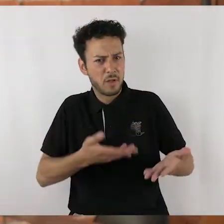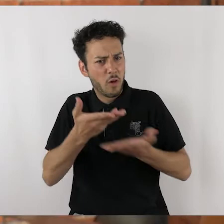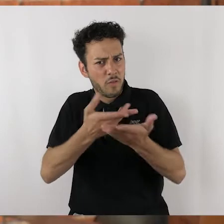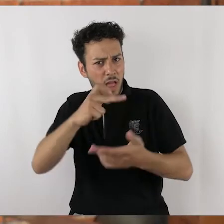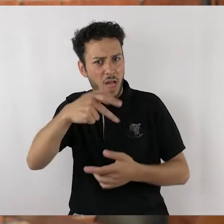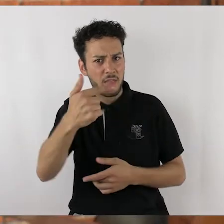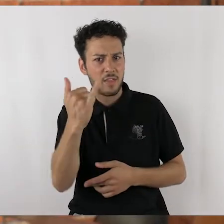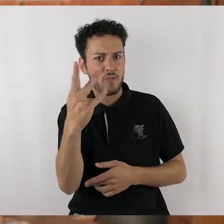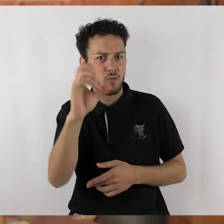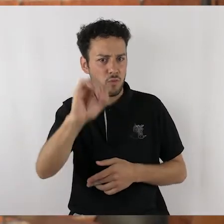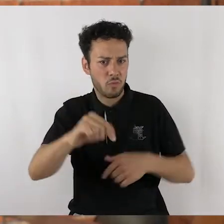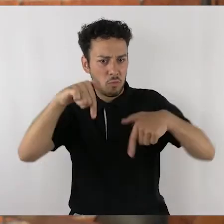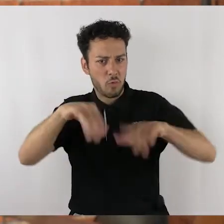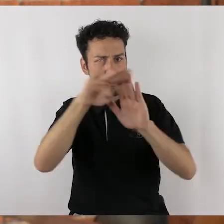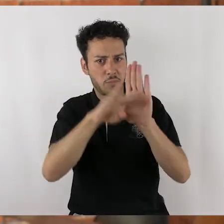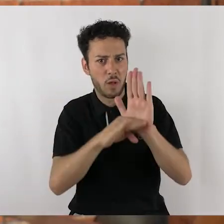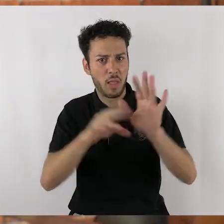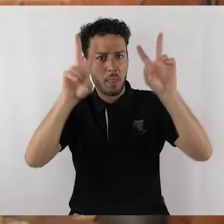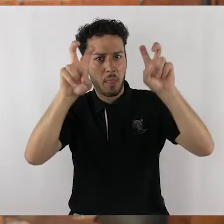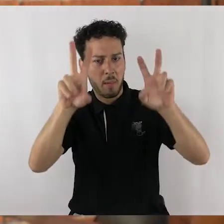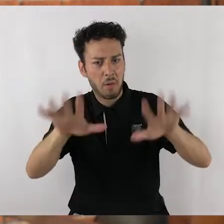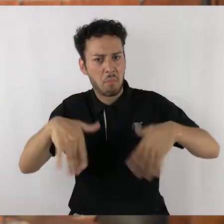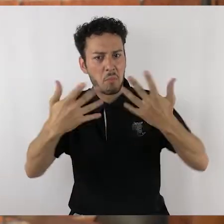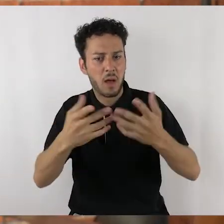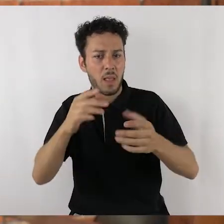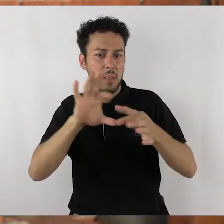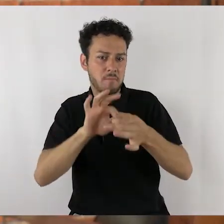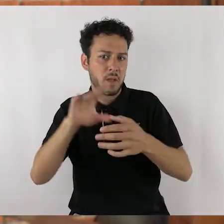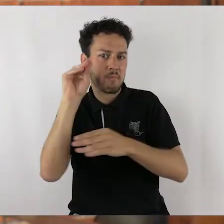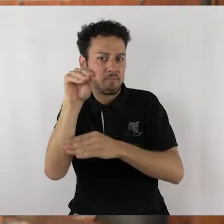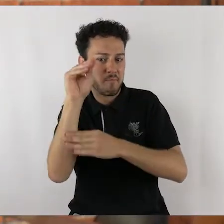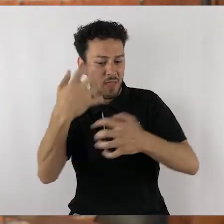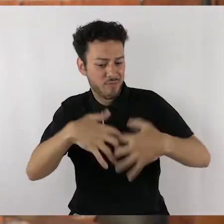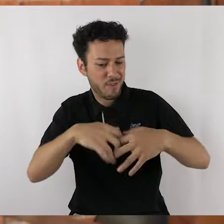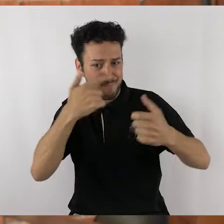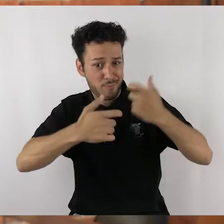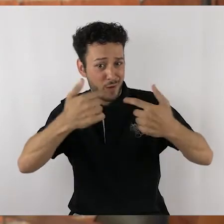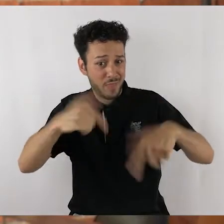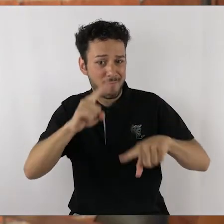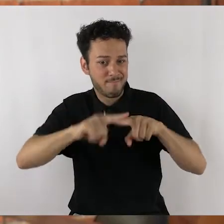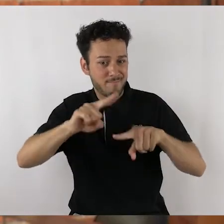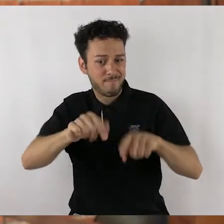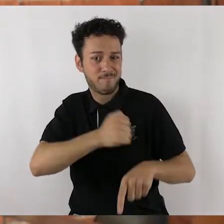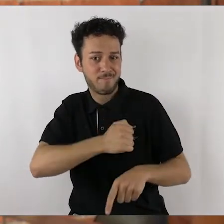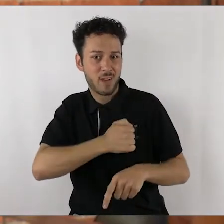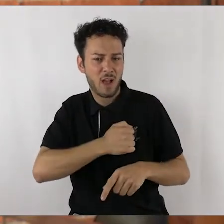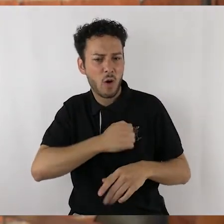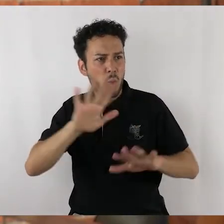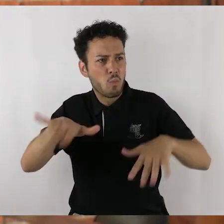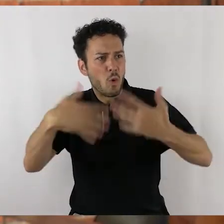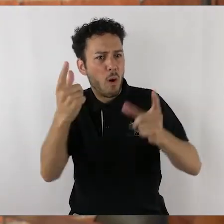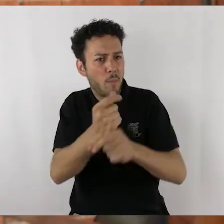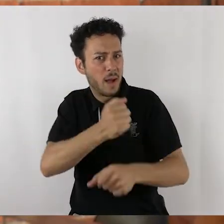olá bem-vindos ao conversas ativo hoje o nosso programa é sobre um dos assuntos bancários que geram mais dúvidas o crédito habitação